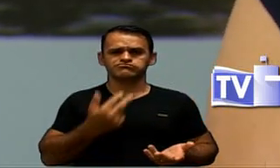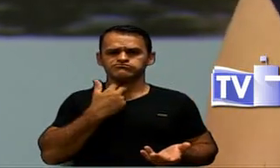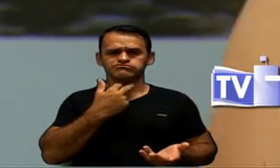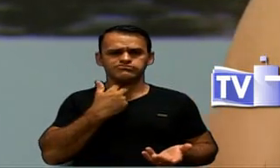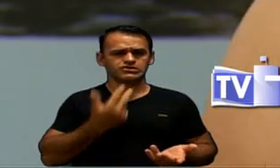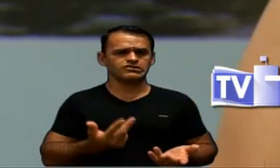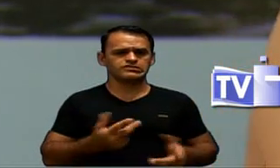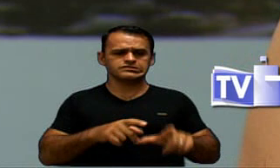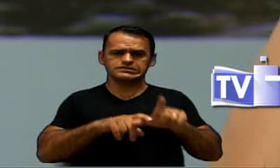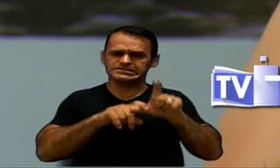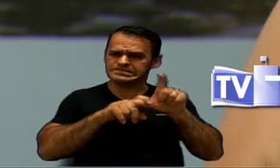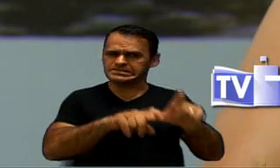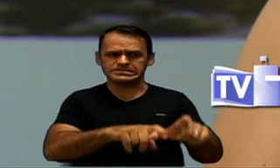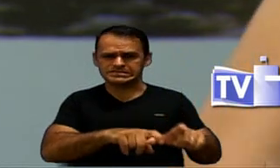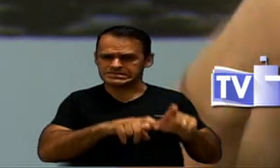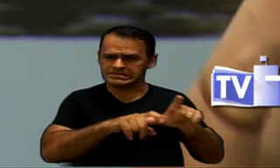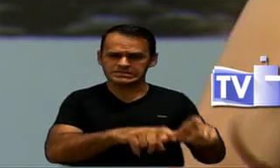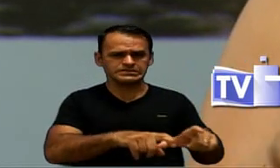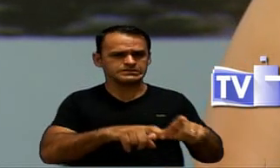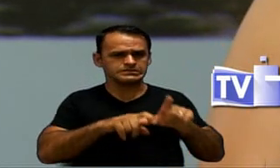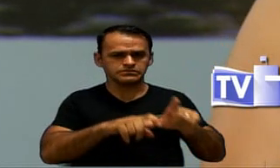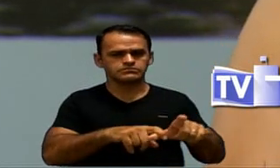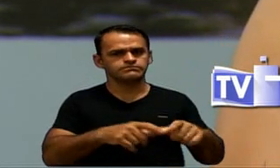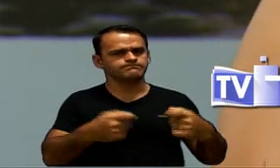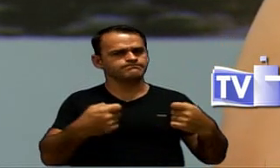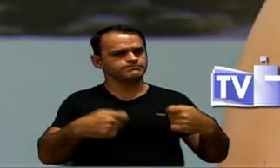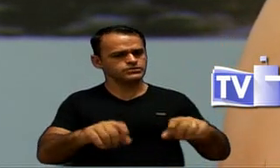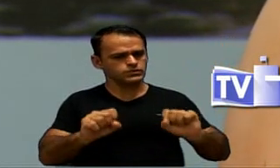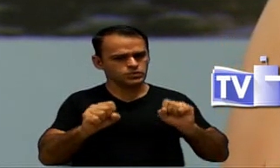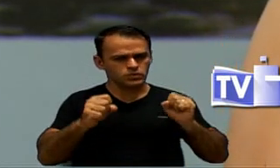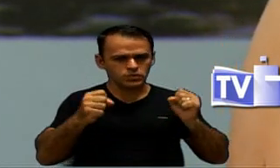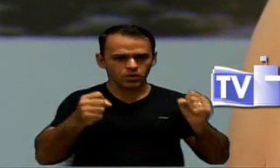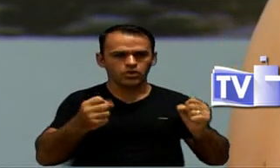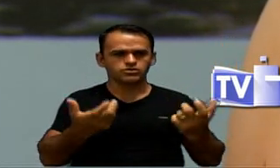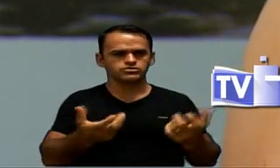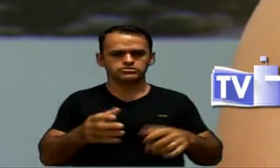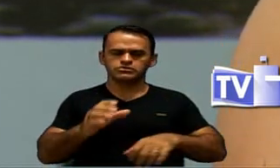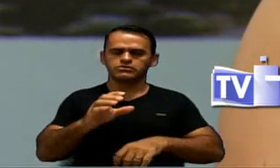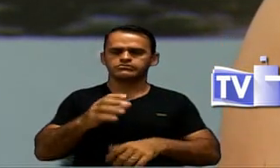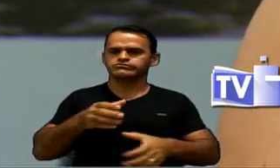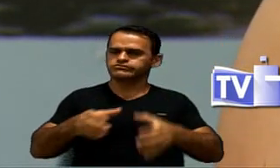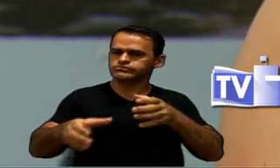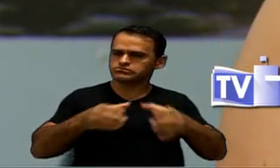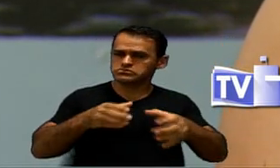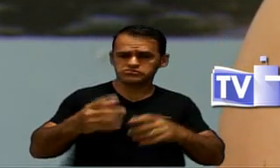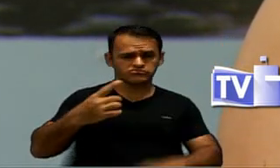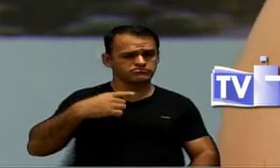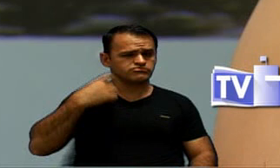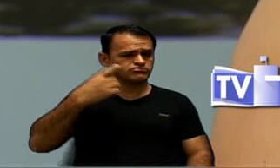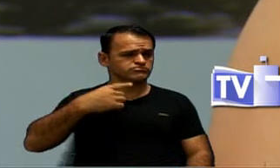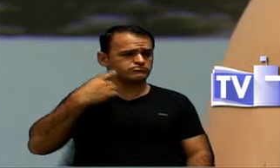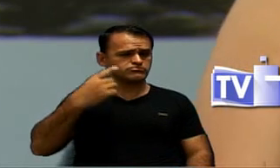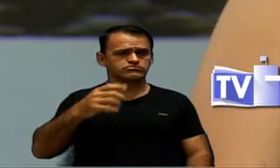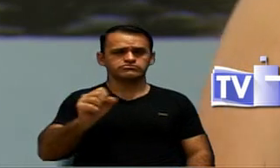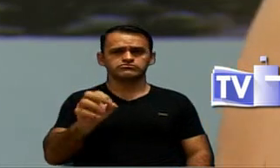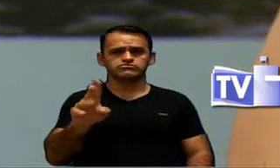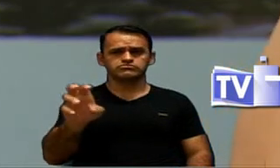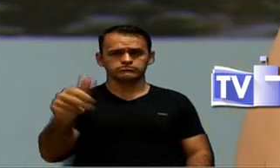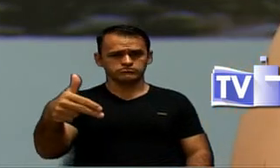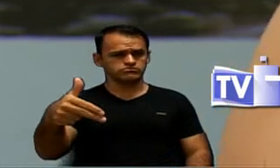pode mais depender disso. A gente tem que fazer, tem que ter. Sorocaba precisa fazer concurso público para advogada do SEREM.